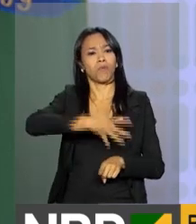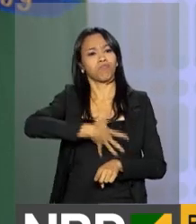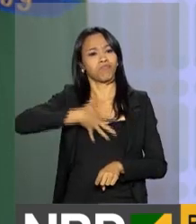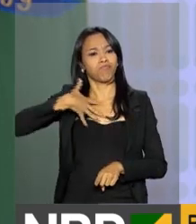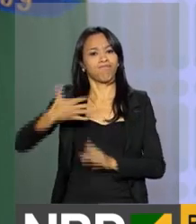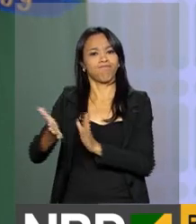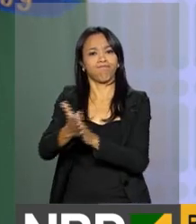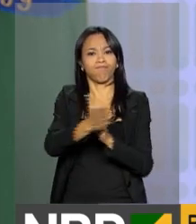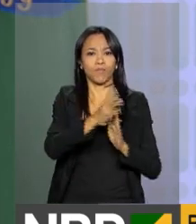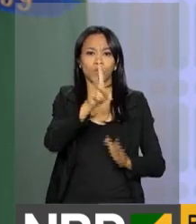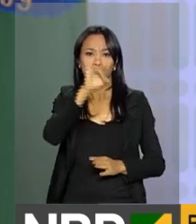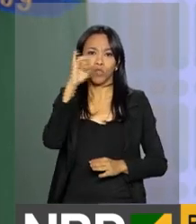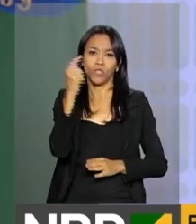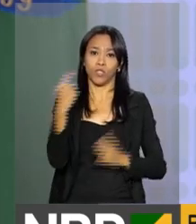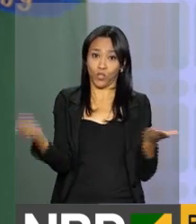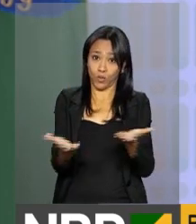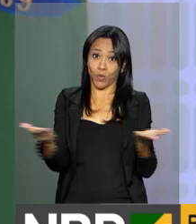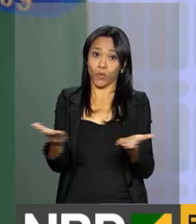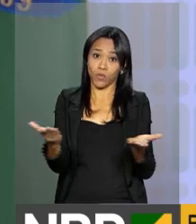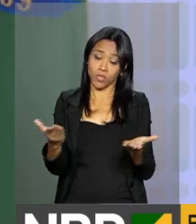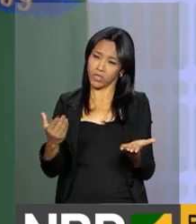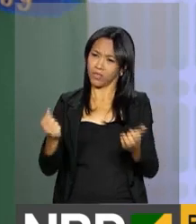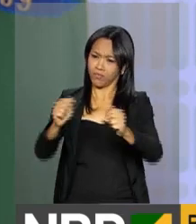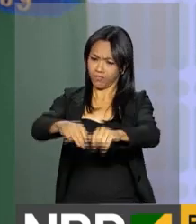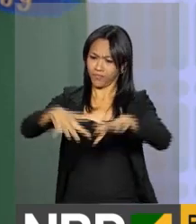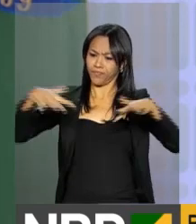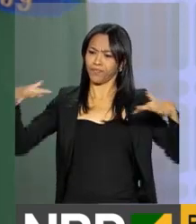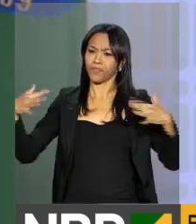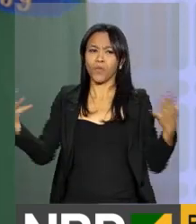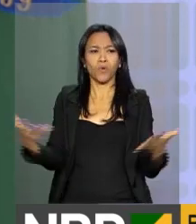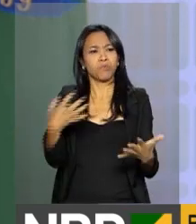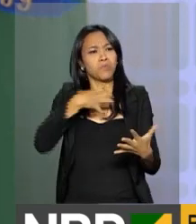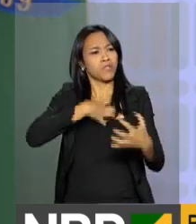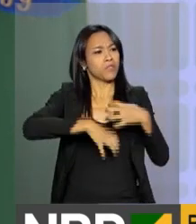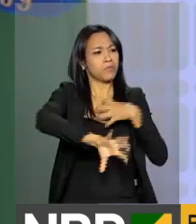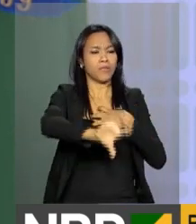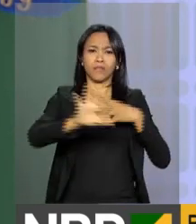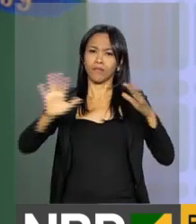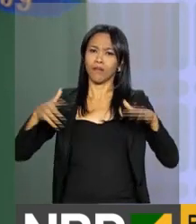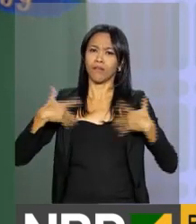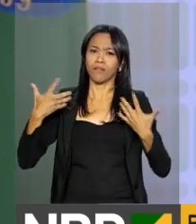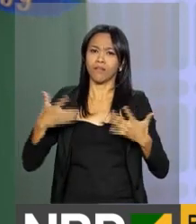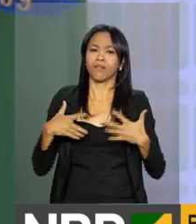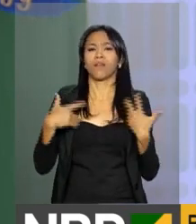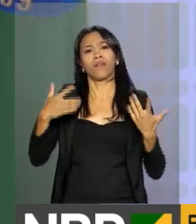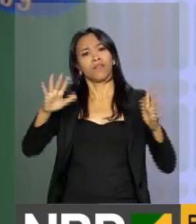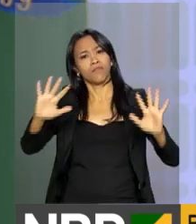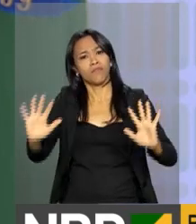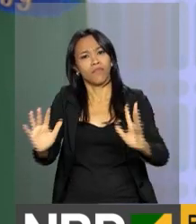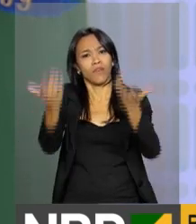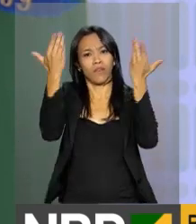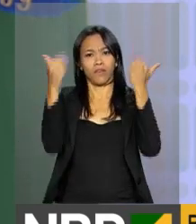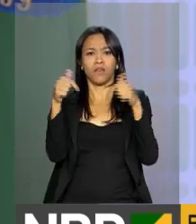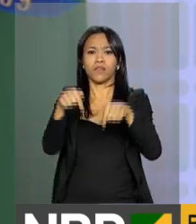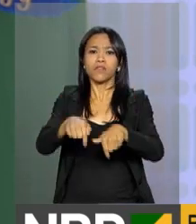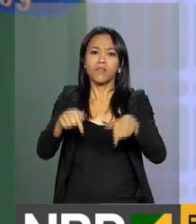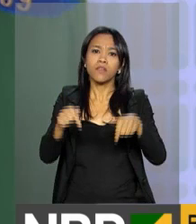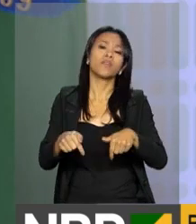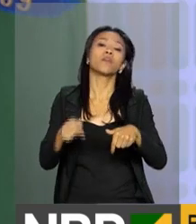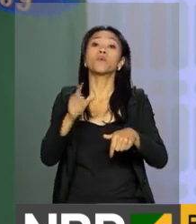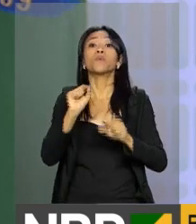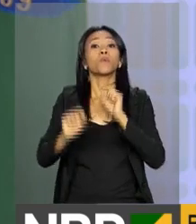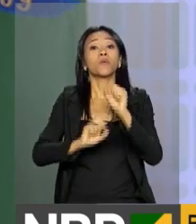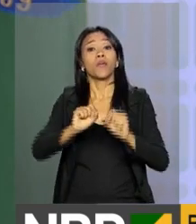Acho que nunca vi este salão em clima tão festivo, tão alegre, tão banhado em